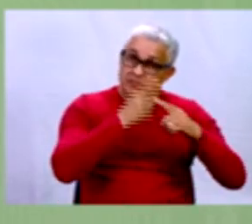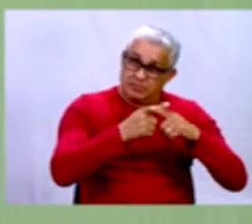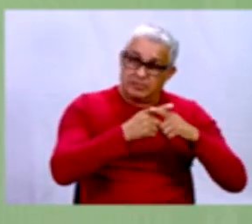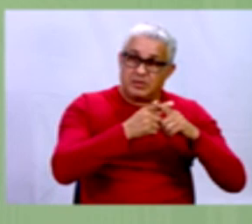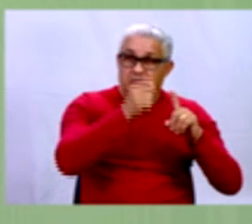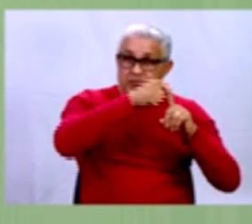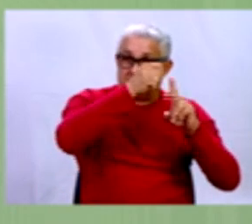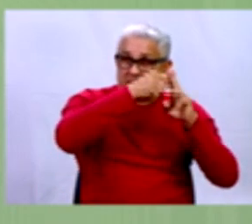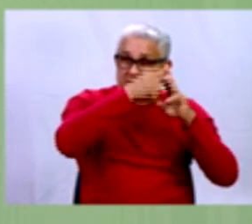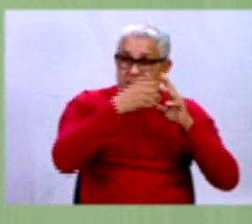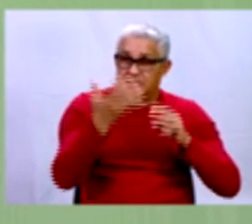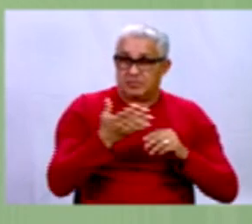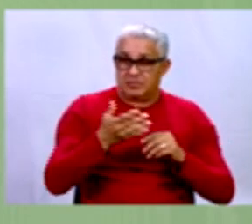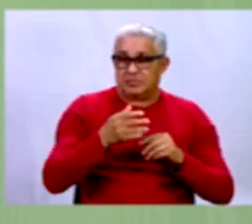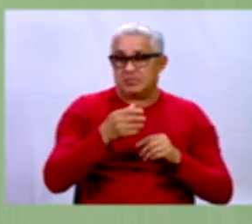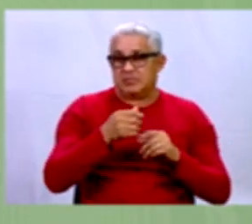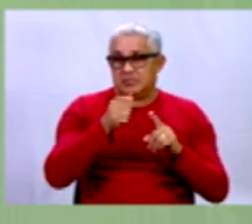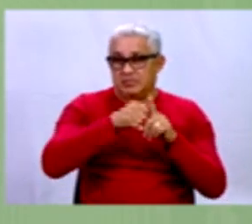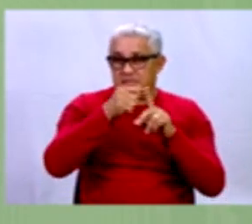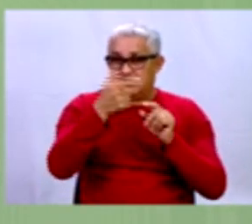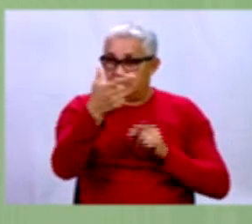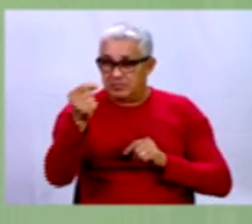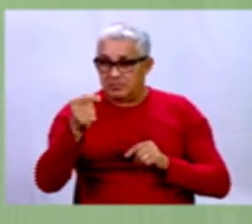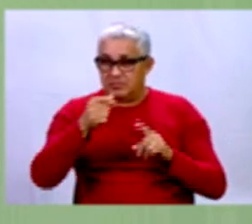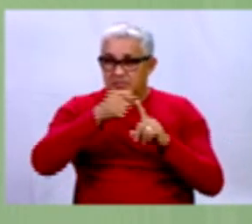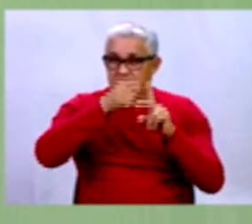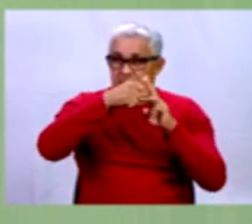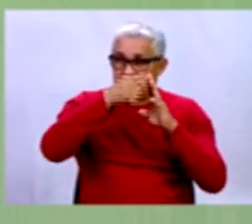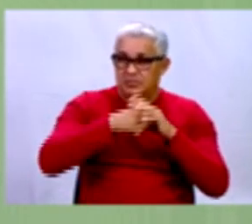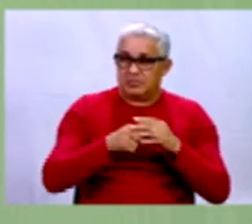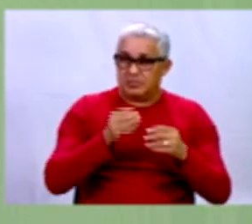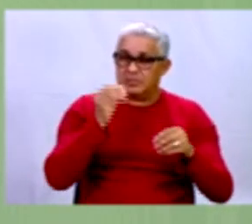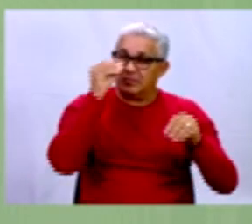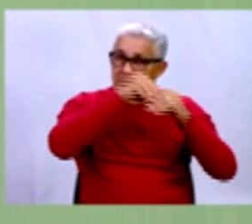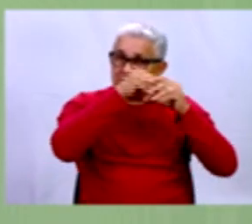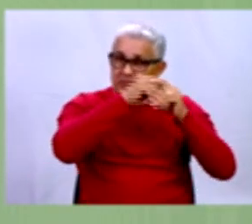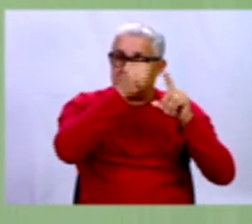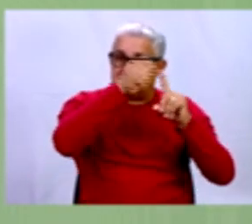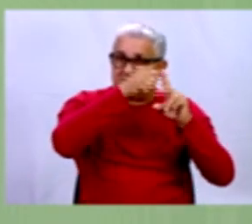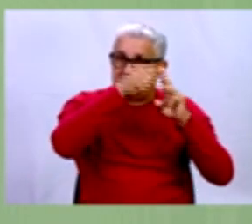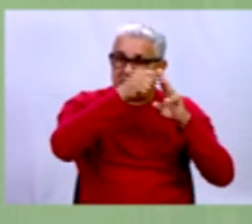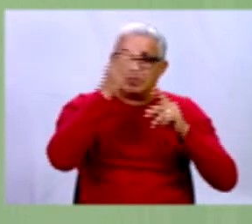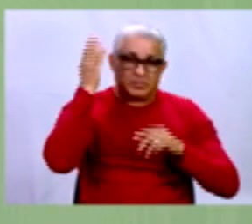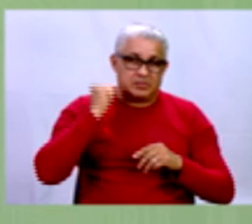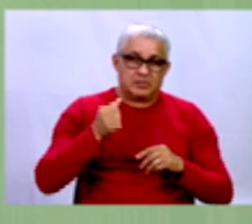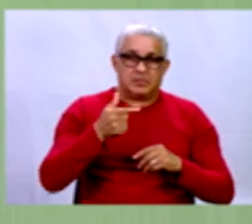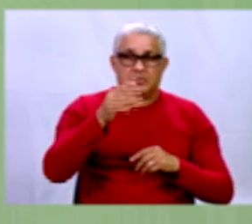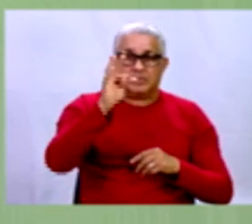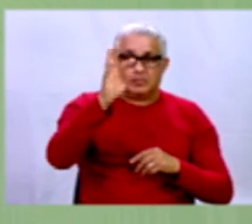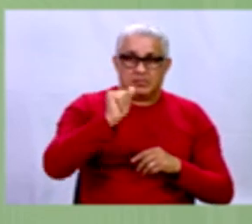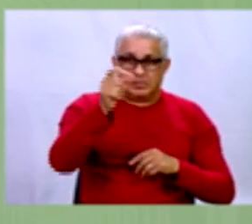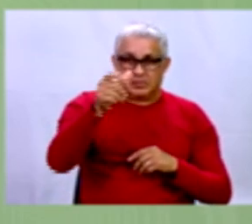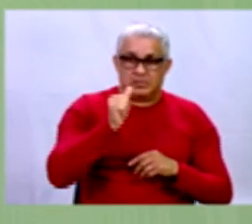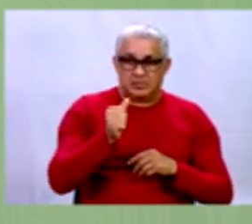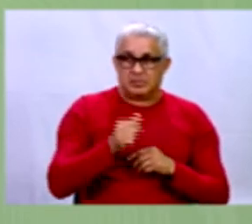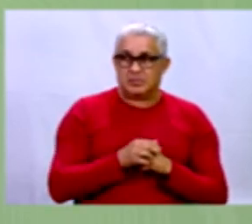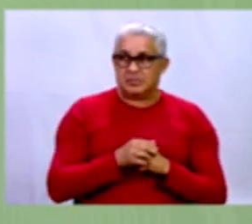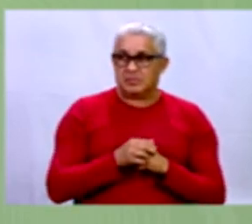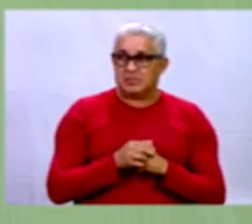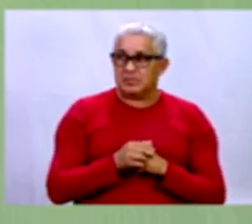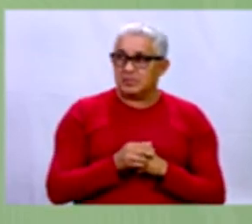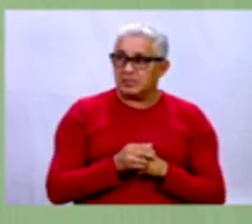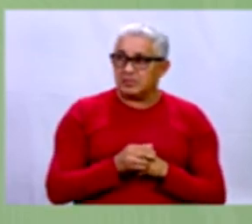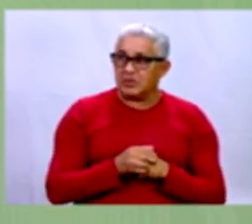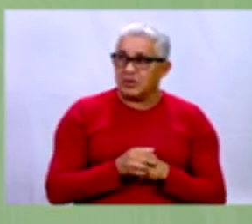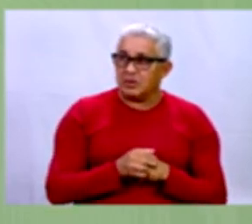saber quanto que ele deve aplicar mensalmente para... ele já sabe que a taxa é 2,5 ao mês, para que ele tenha esses 30